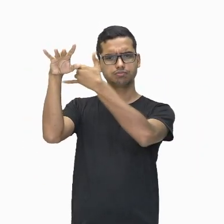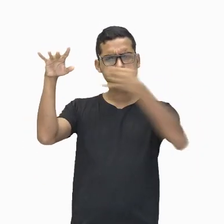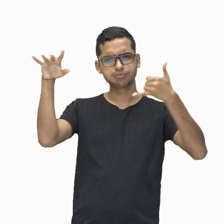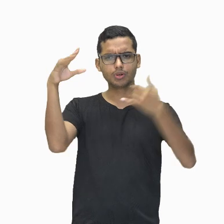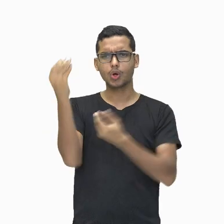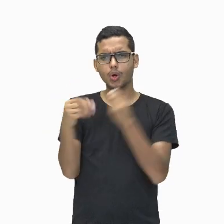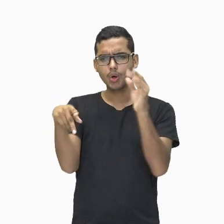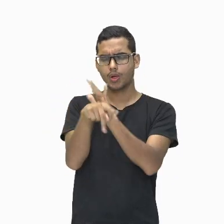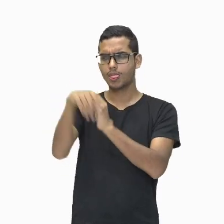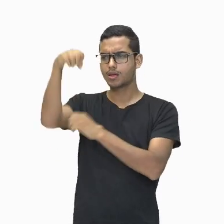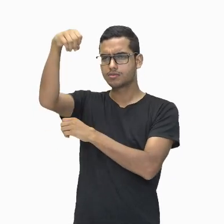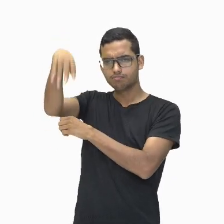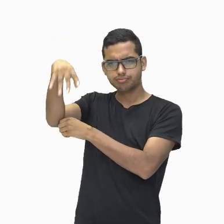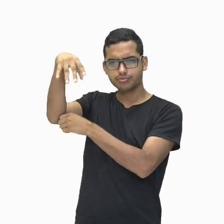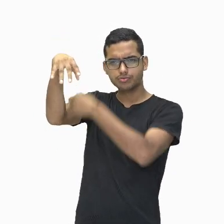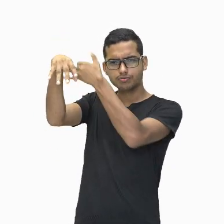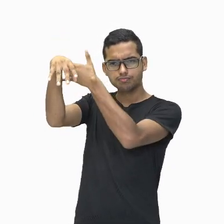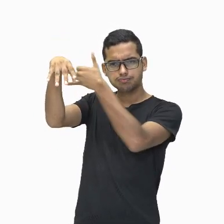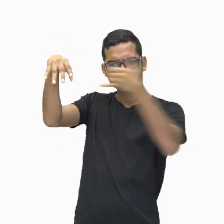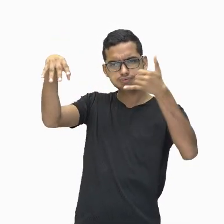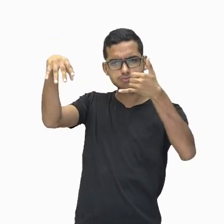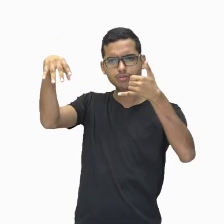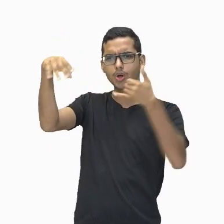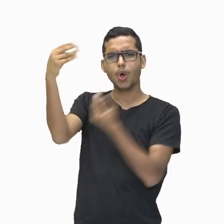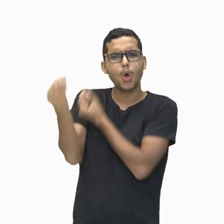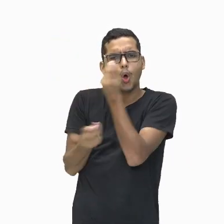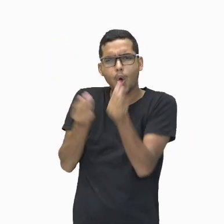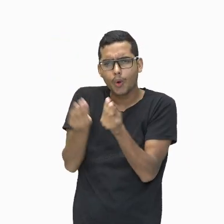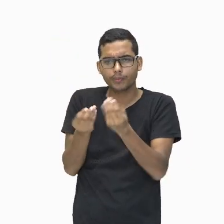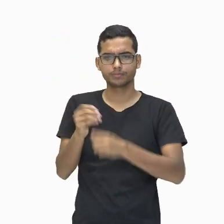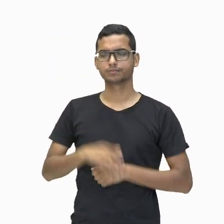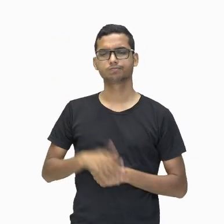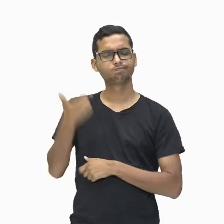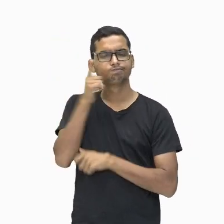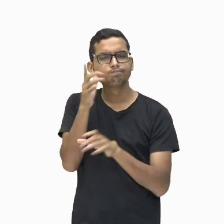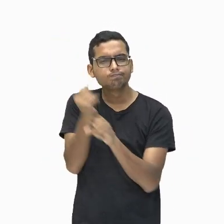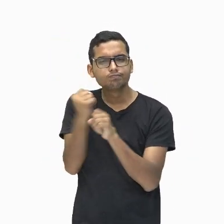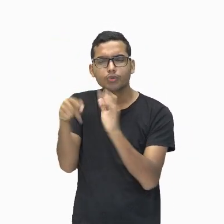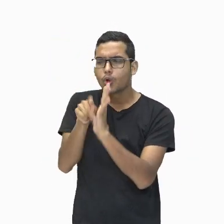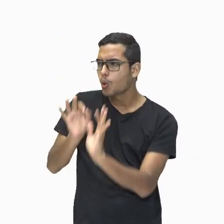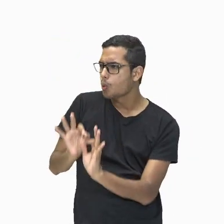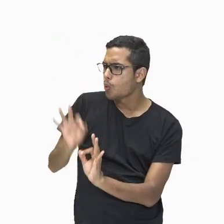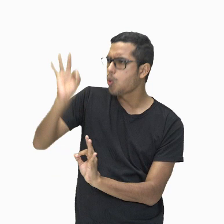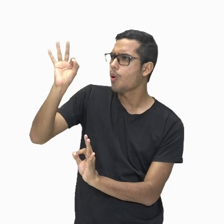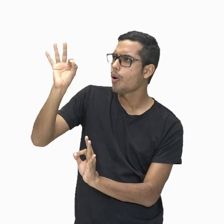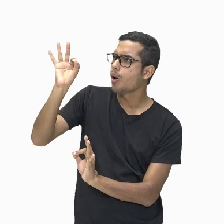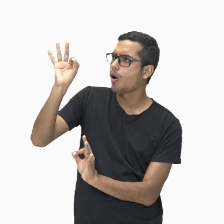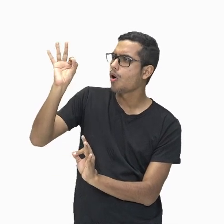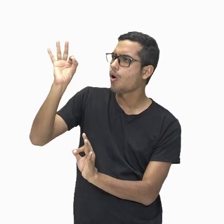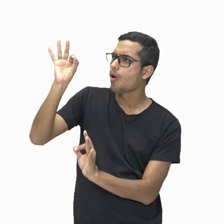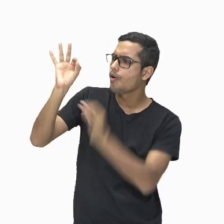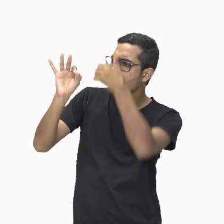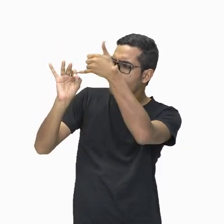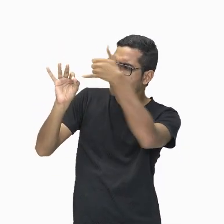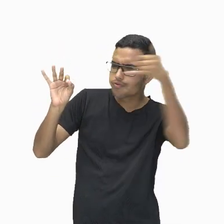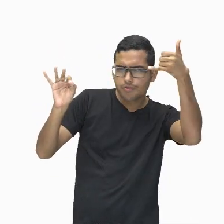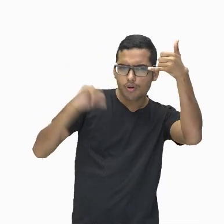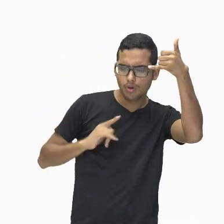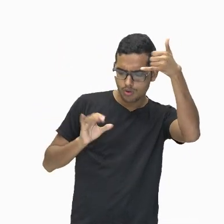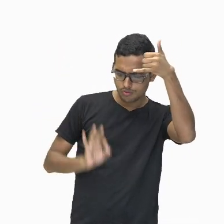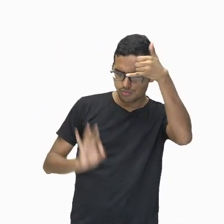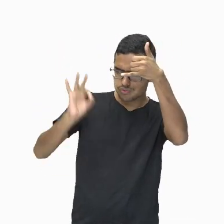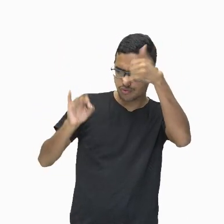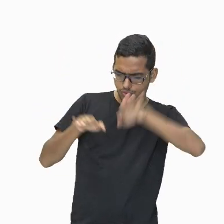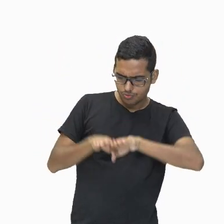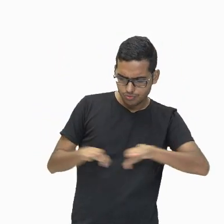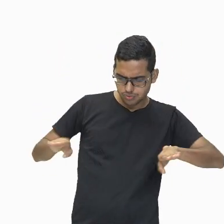chão até o poste, até a altura dos fios no poste? Como é que a gente obteve, então, essa distância de